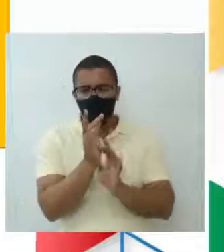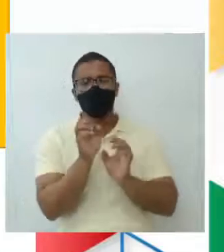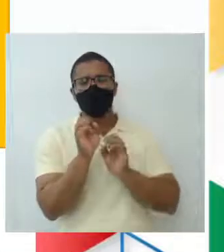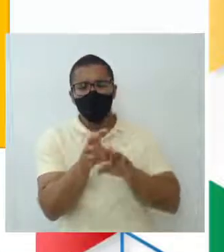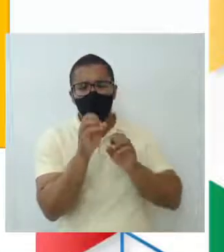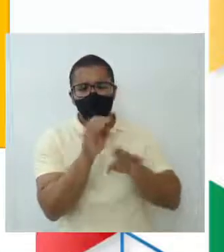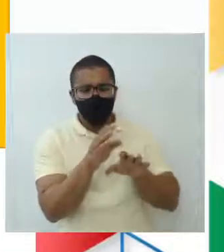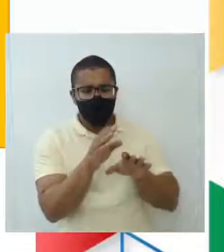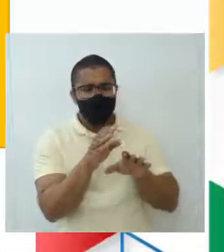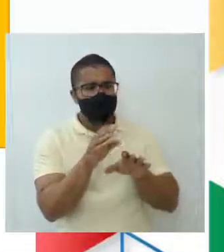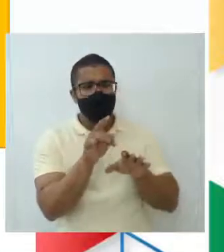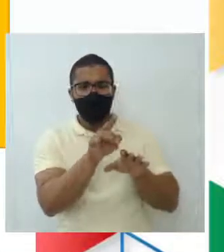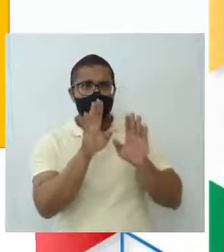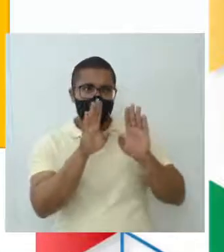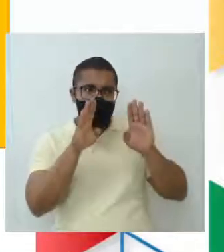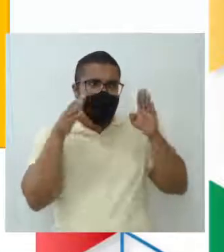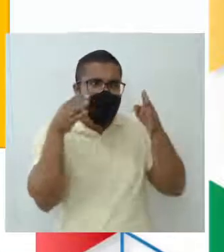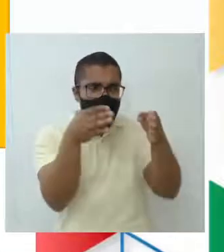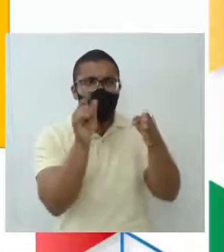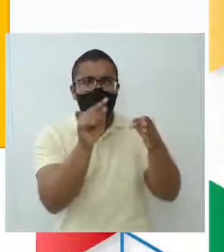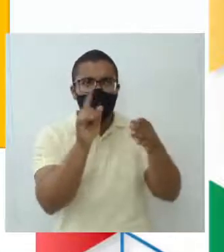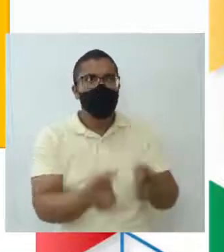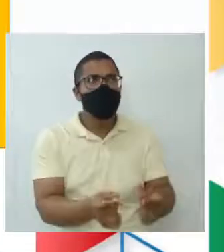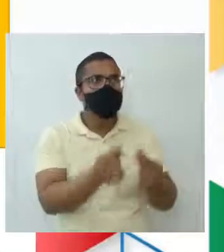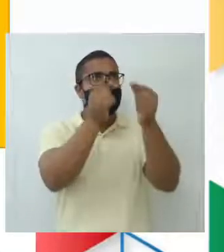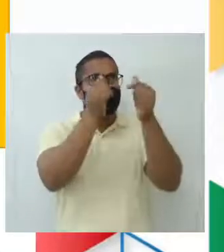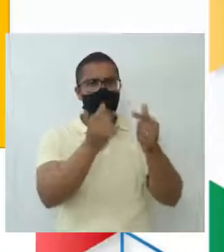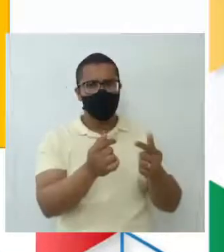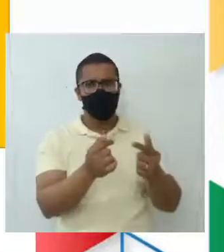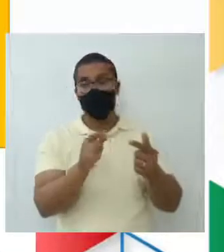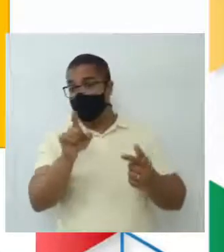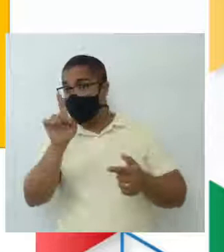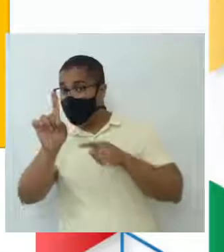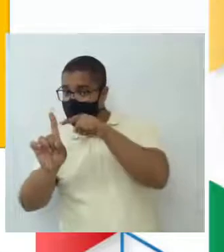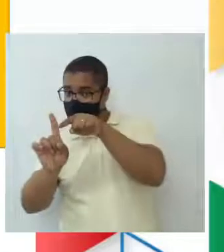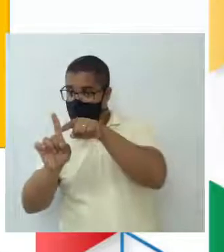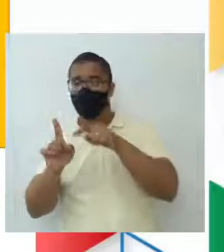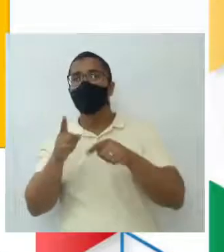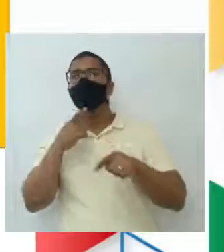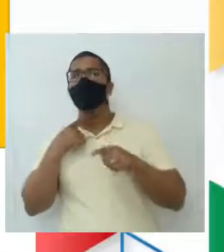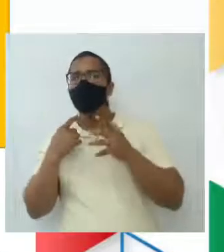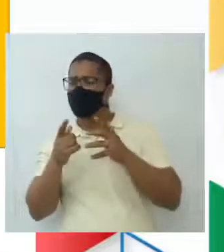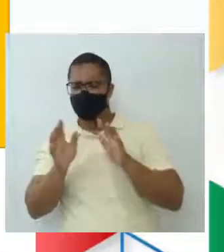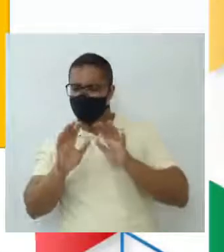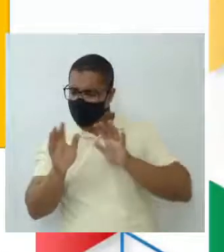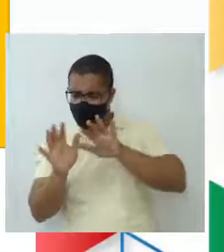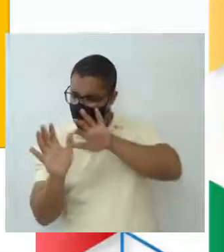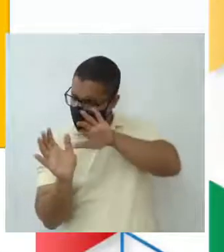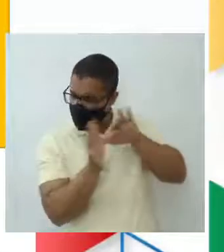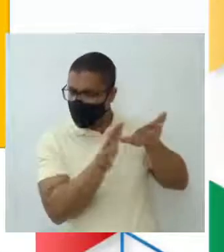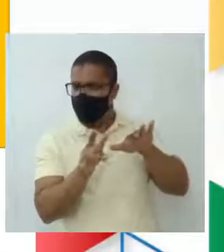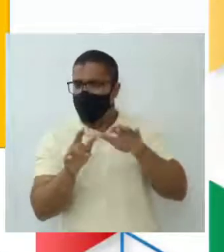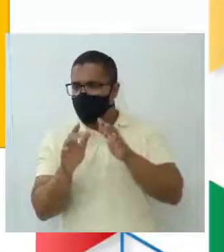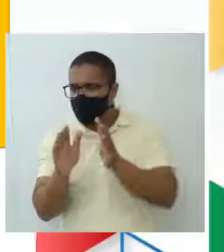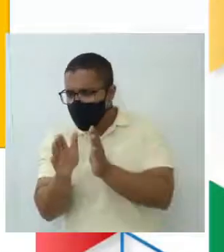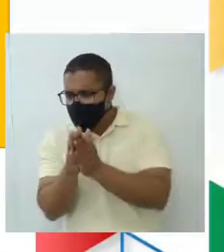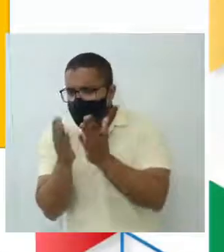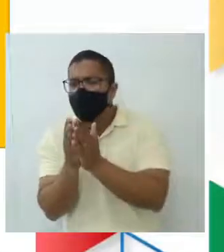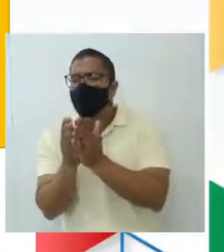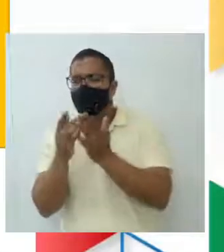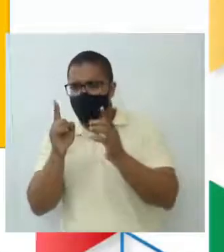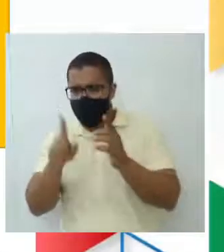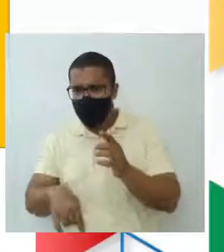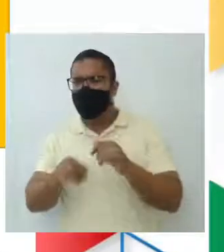opulência, riqueza, fez votos de pobreza e começou a pregar sua doutrina. Lembrar mais uma vez